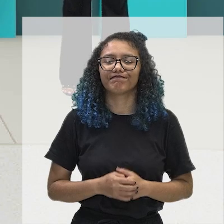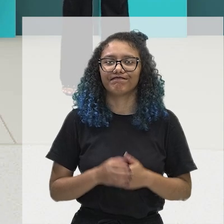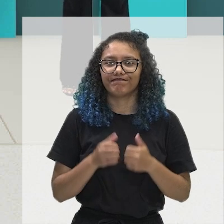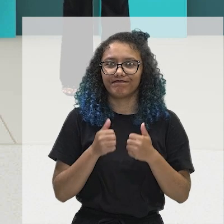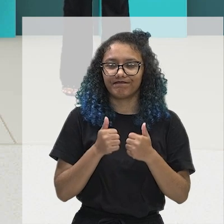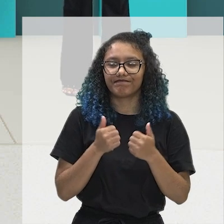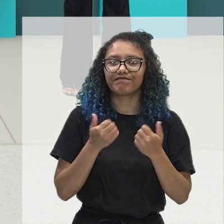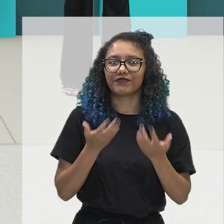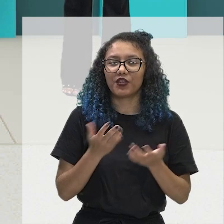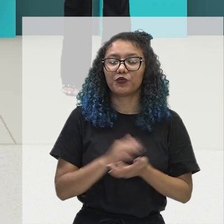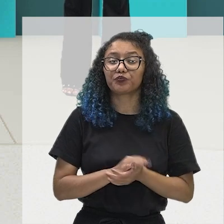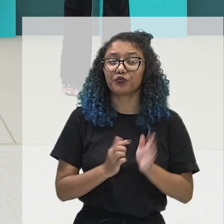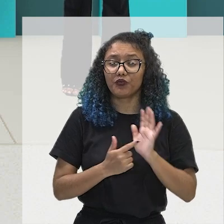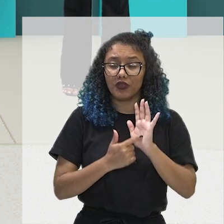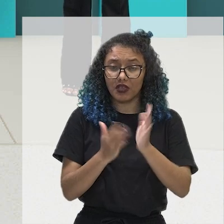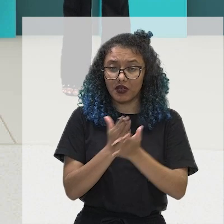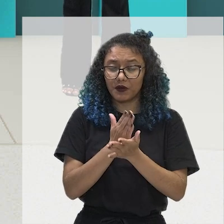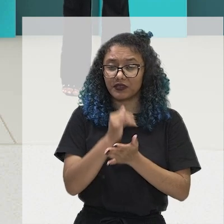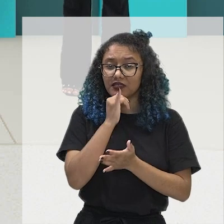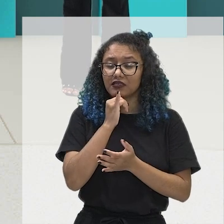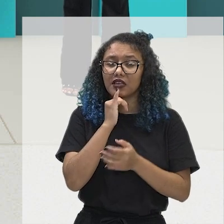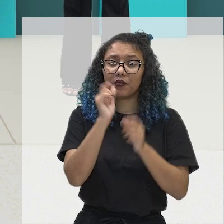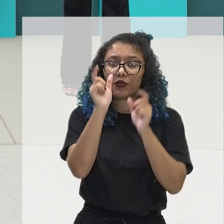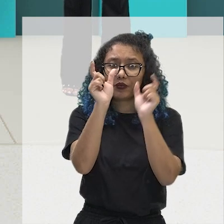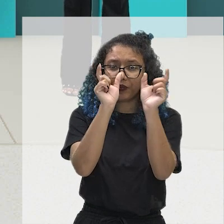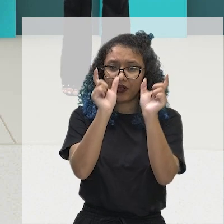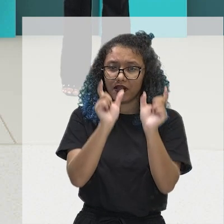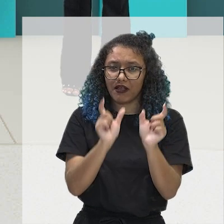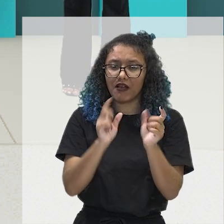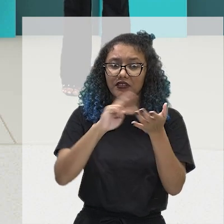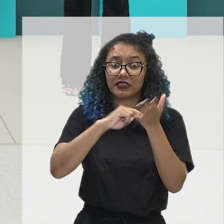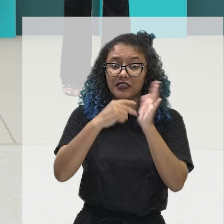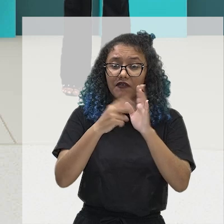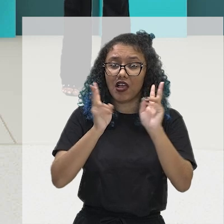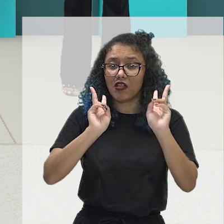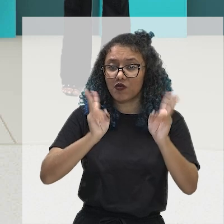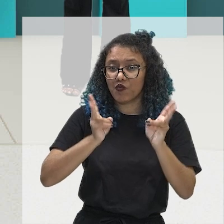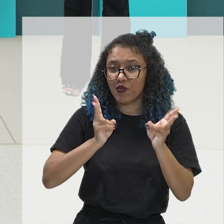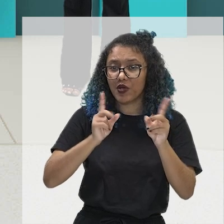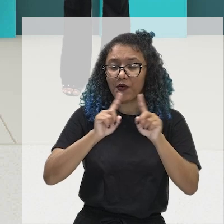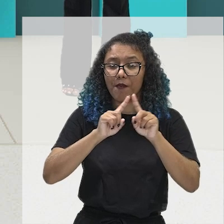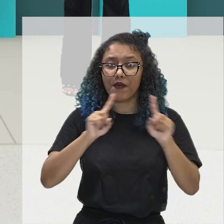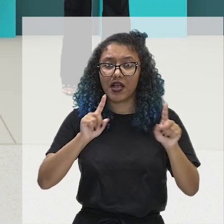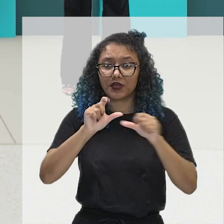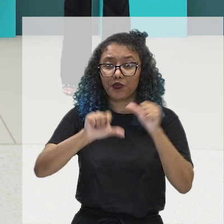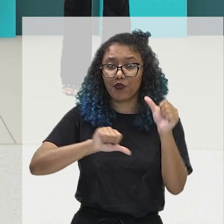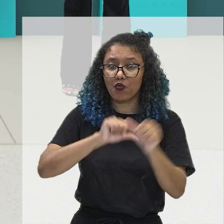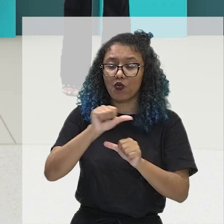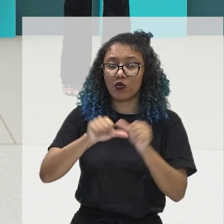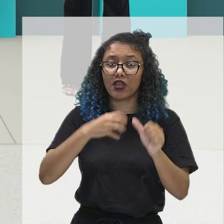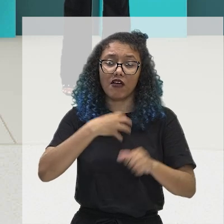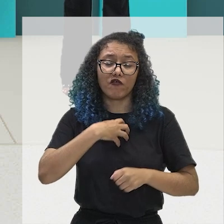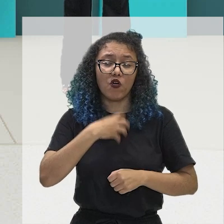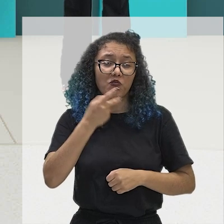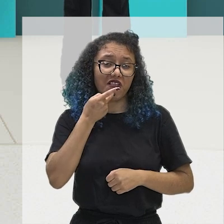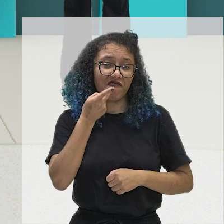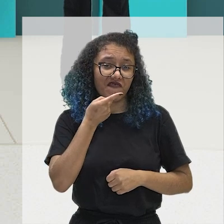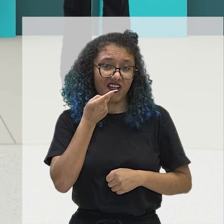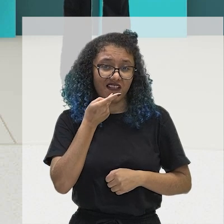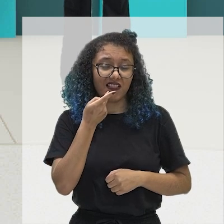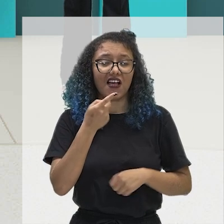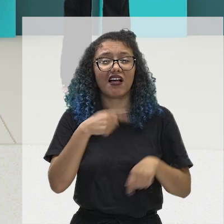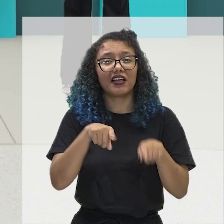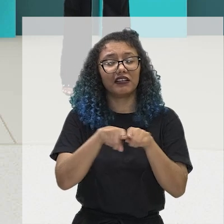Então, nós vimos aí alguns exemplos de palavras que, com o mesmo significado, mudam a sua pronúncia, a